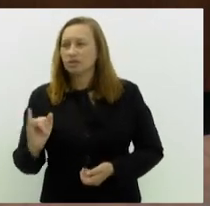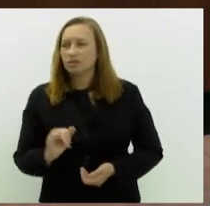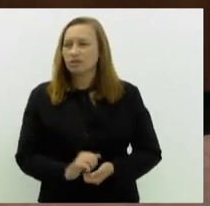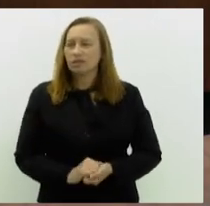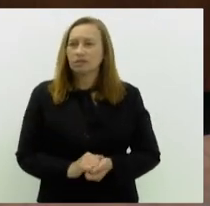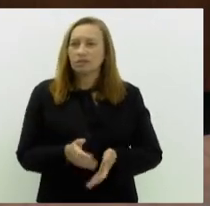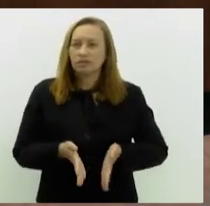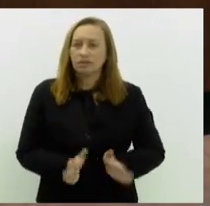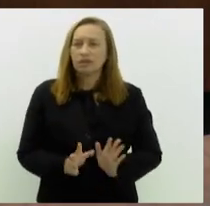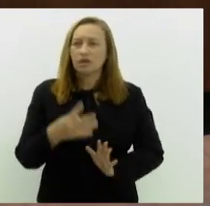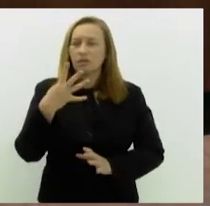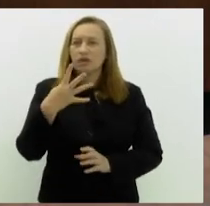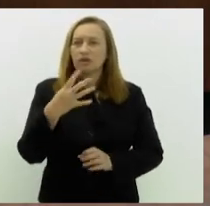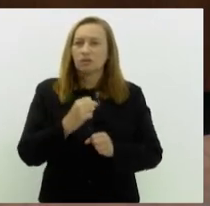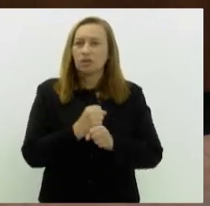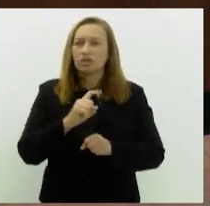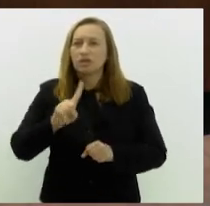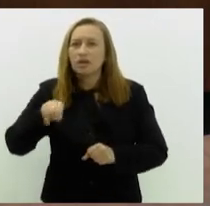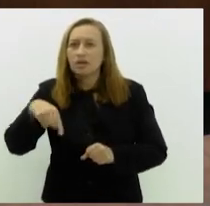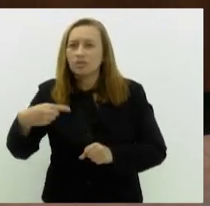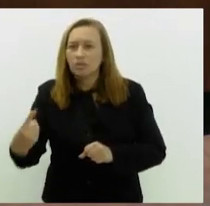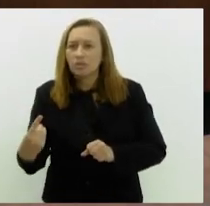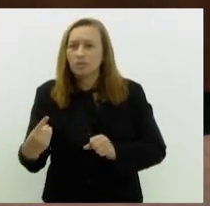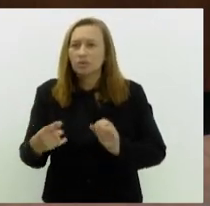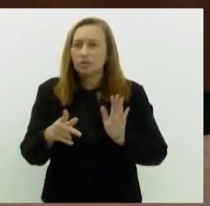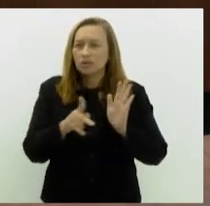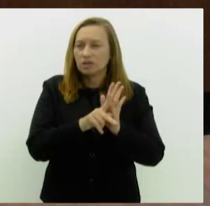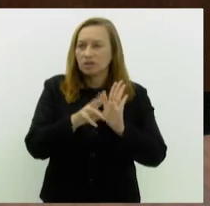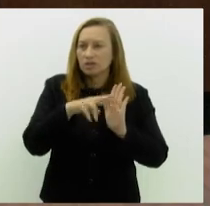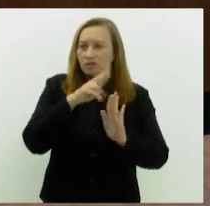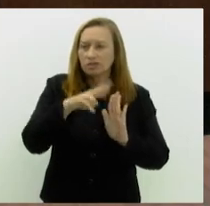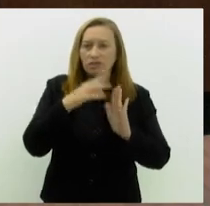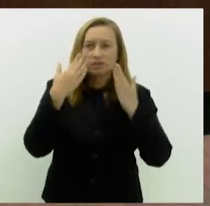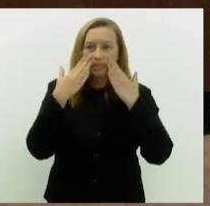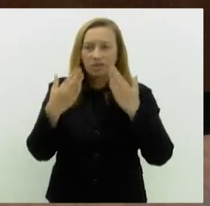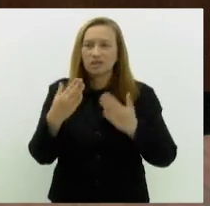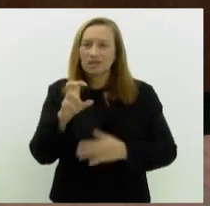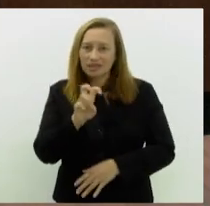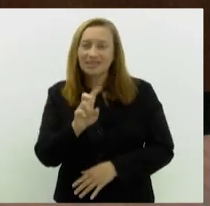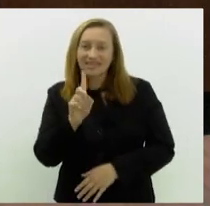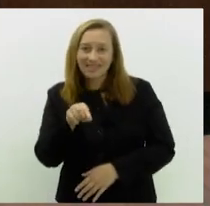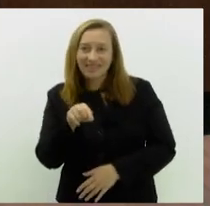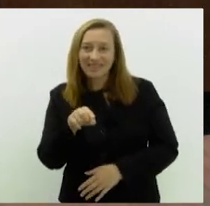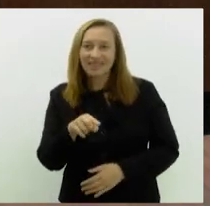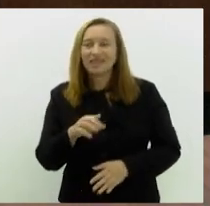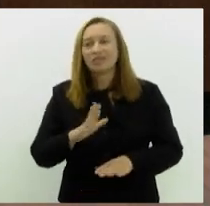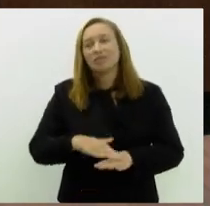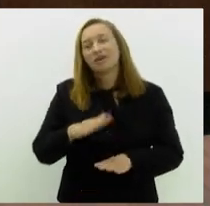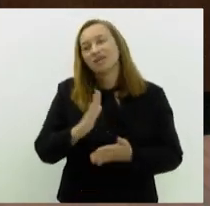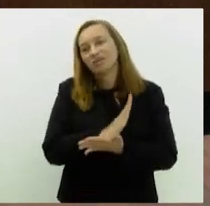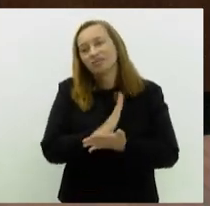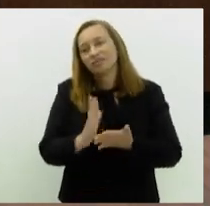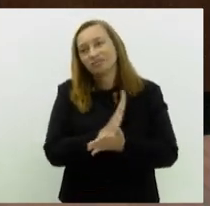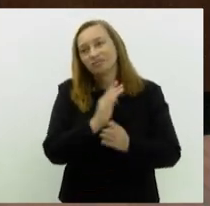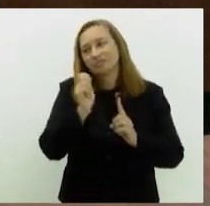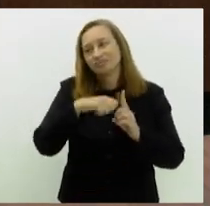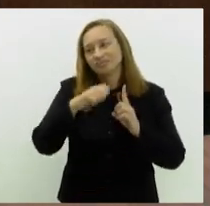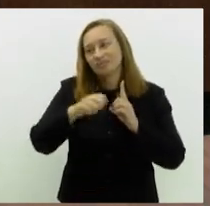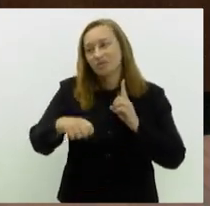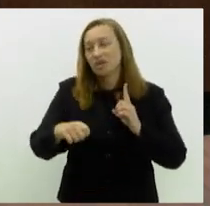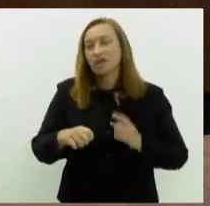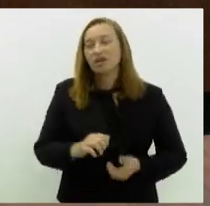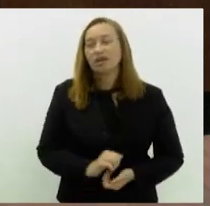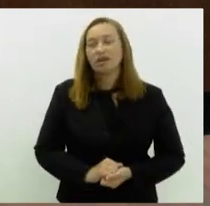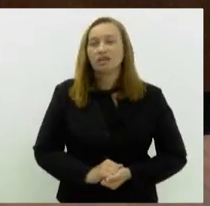nascer 4 anos depois do projeto de resolução apresentado, 5, né, porque ainda tem mais alguns meses, não